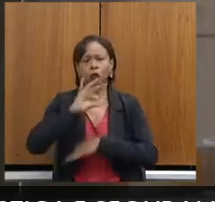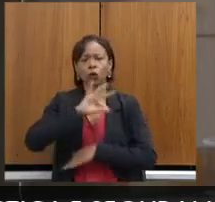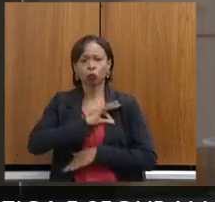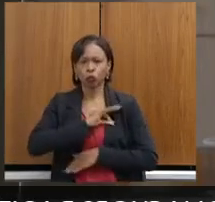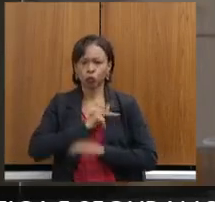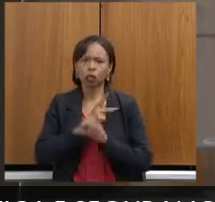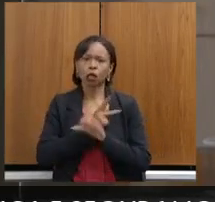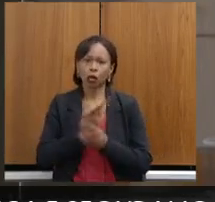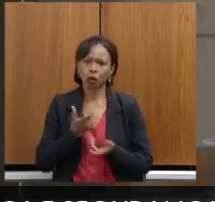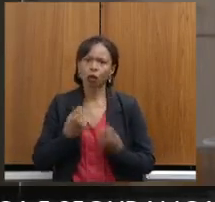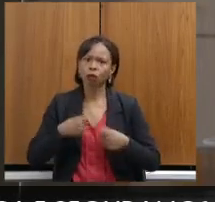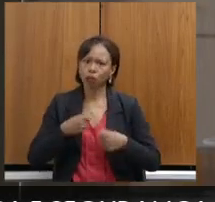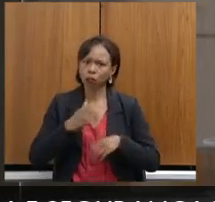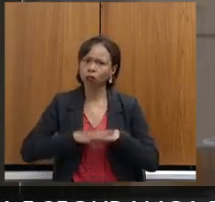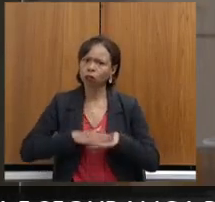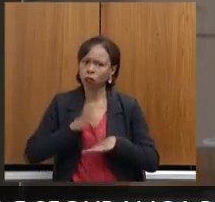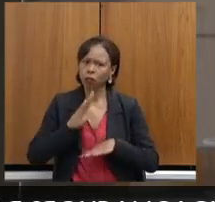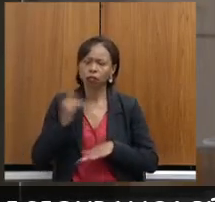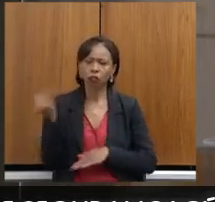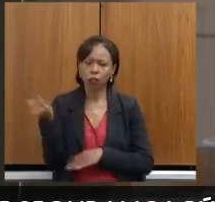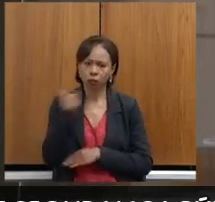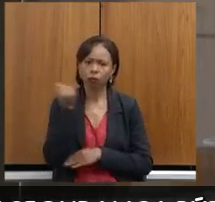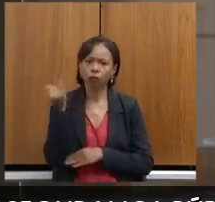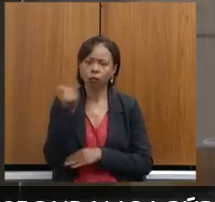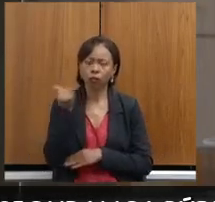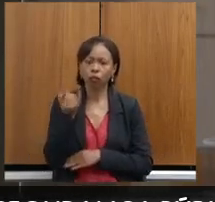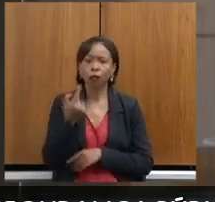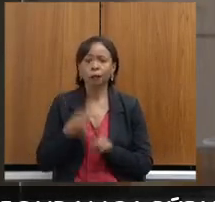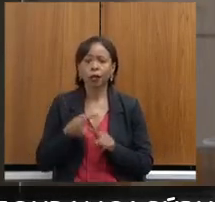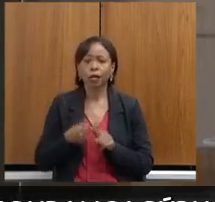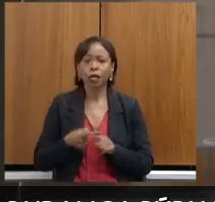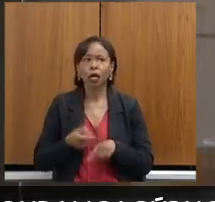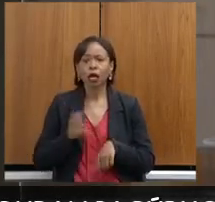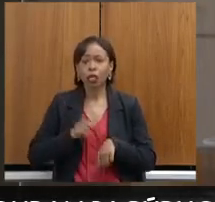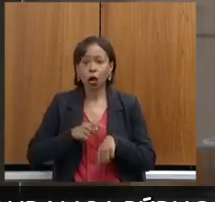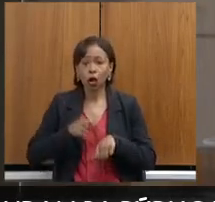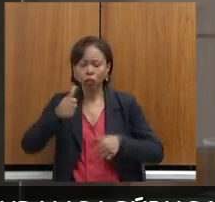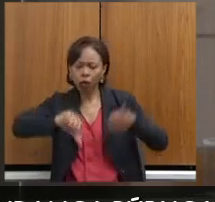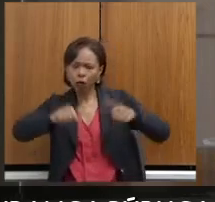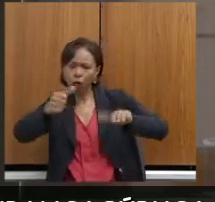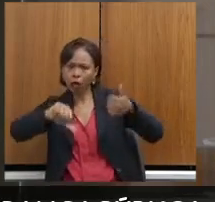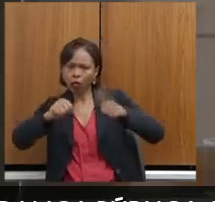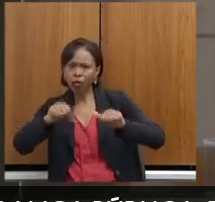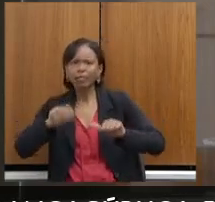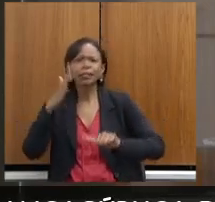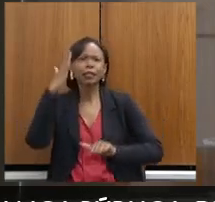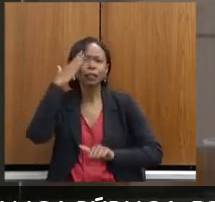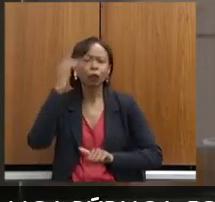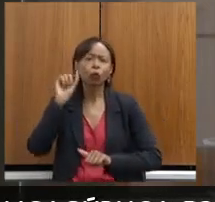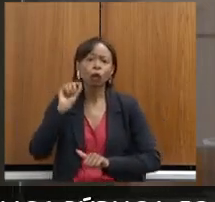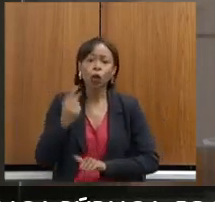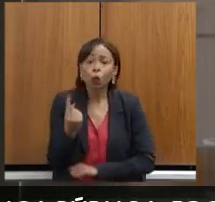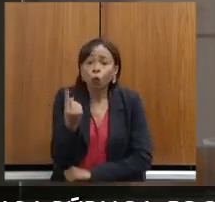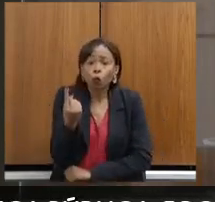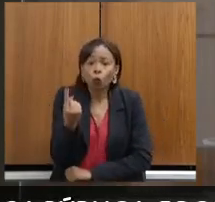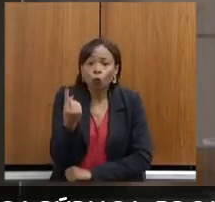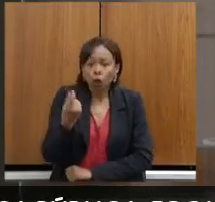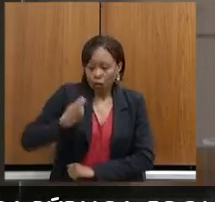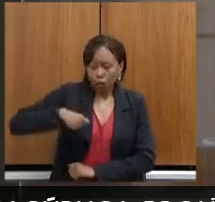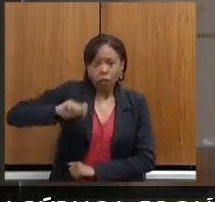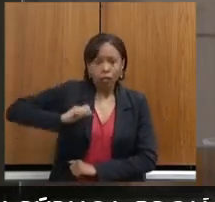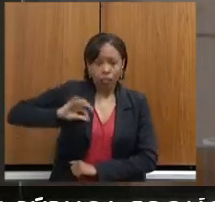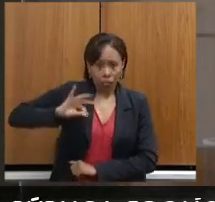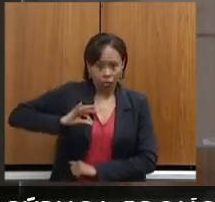né isso isso é de extrema importância na hora da análise nós sabemos que o delegado de polícia ele é o